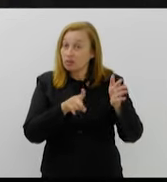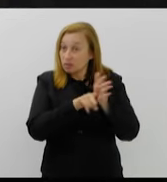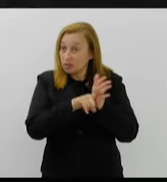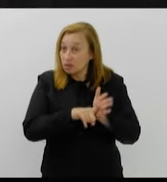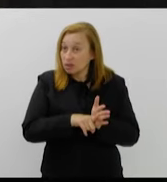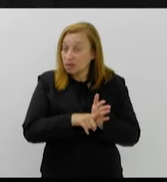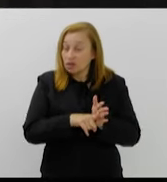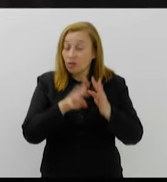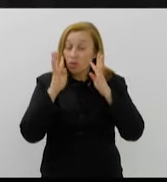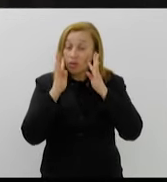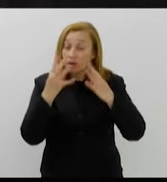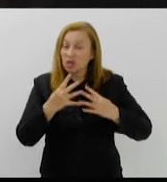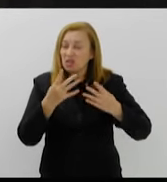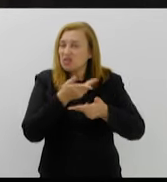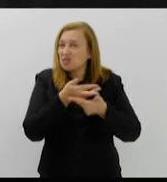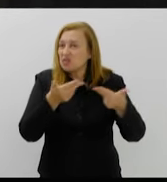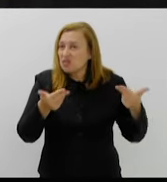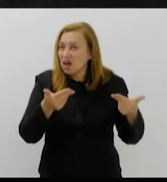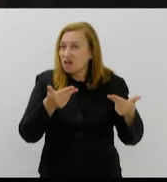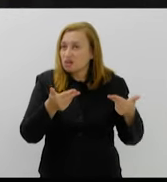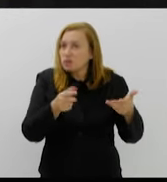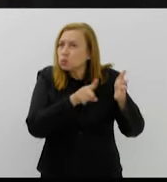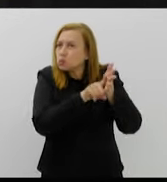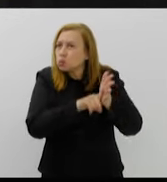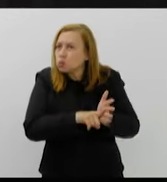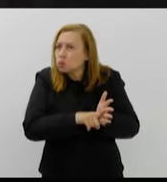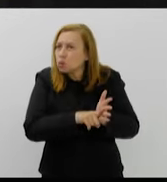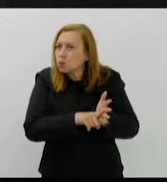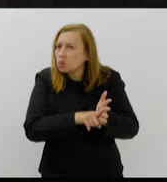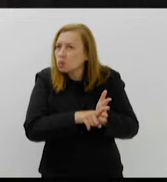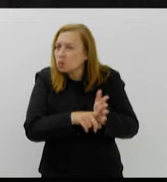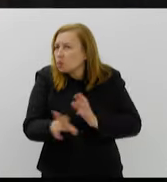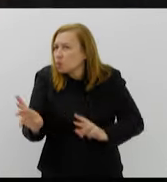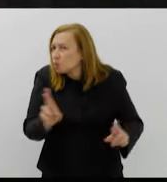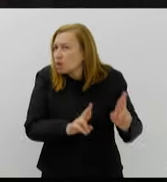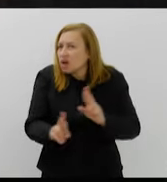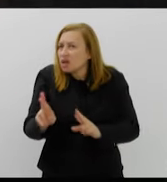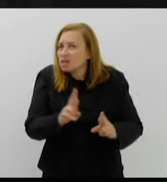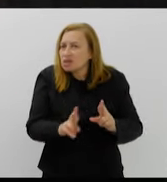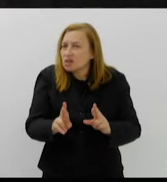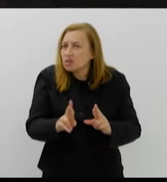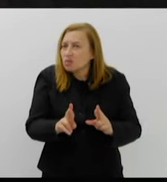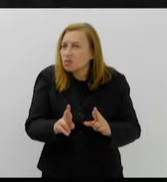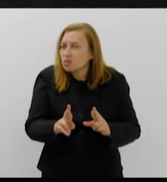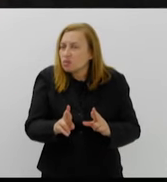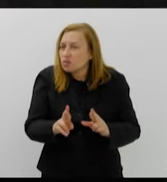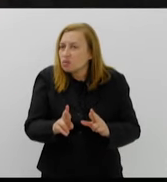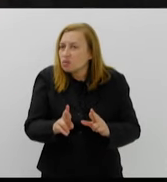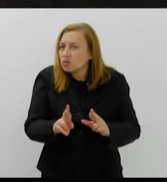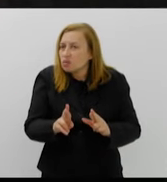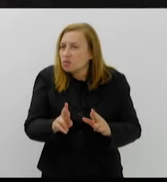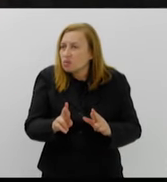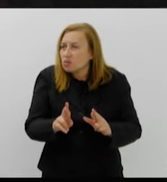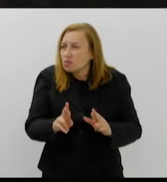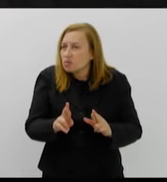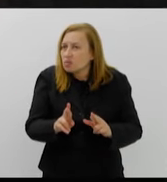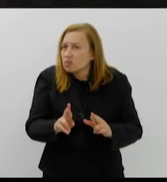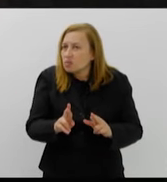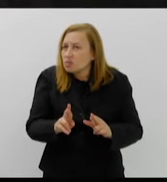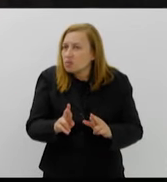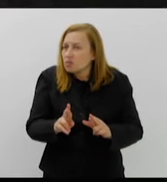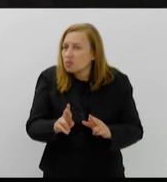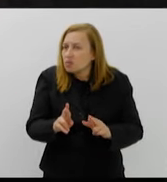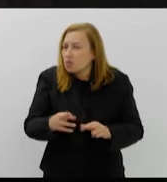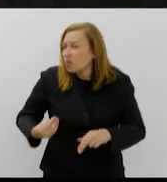atenção é que muito desses exames não tem relação nenhuma com o sexo dele p não tem relação com o sexo